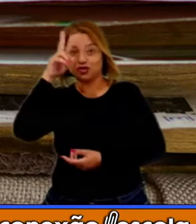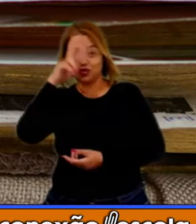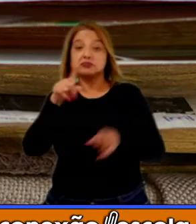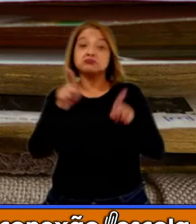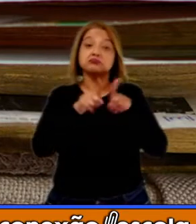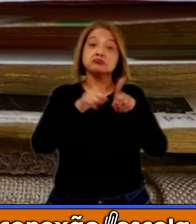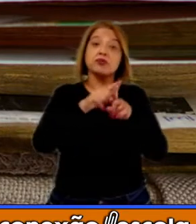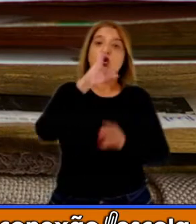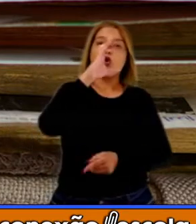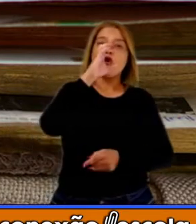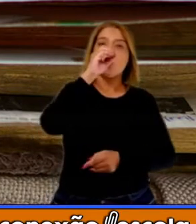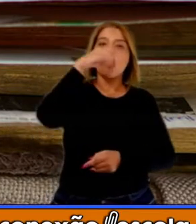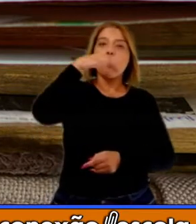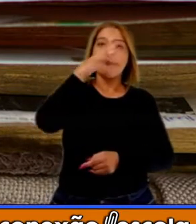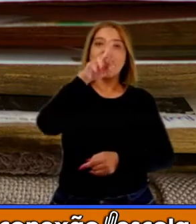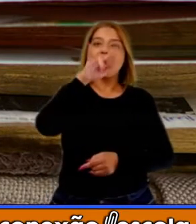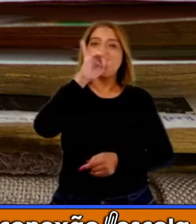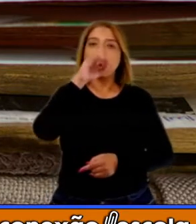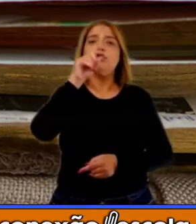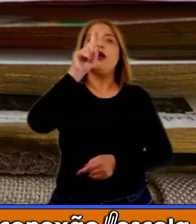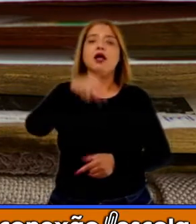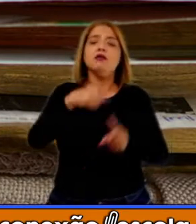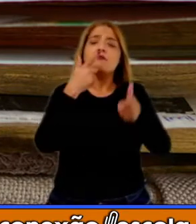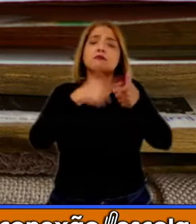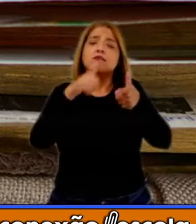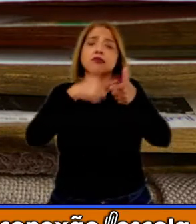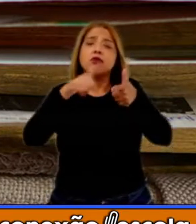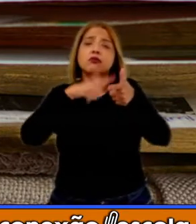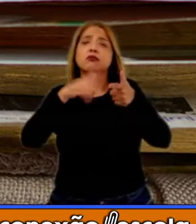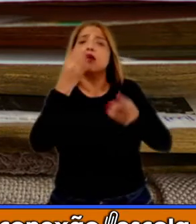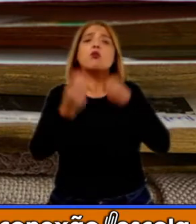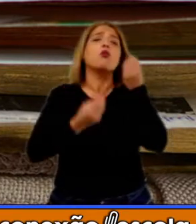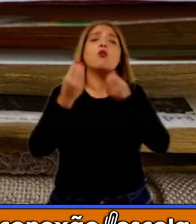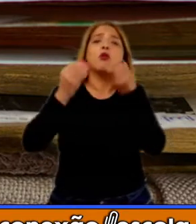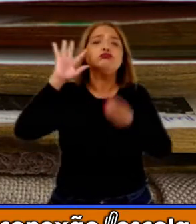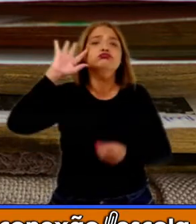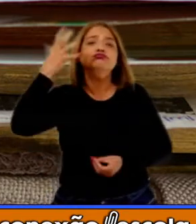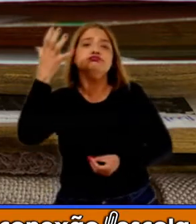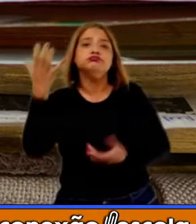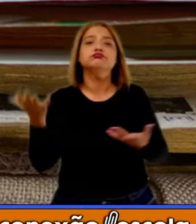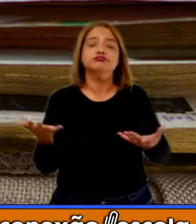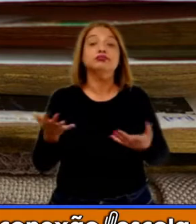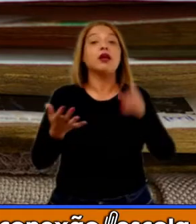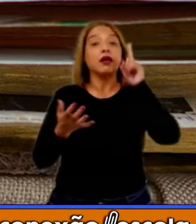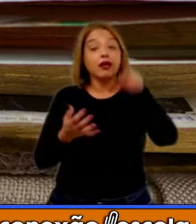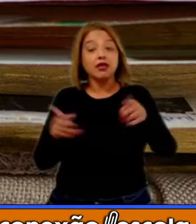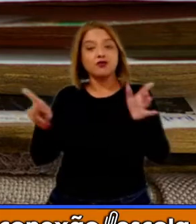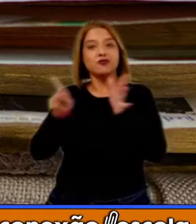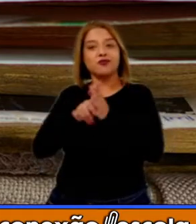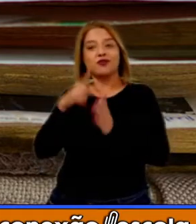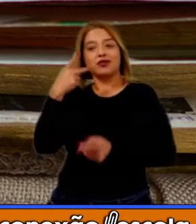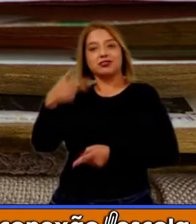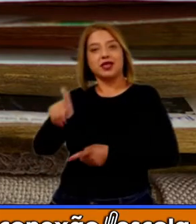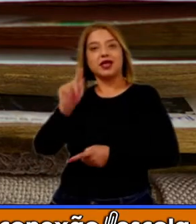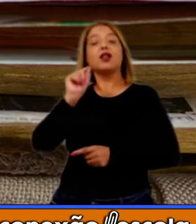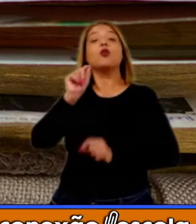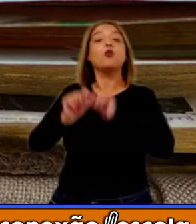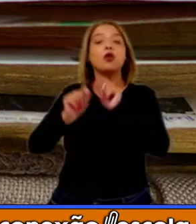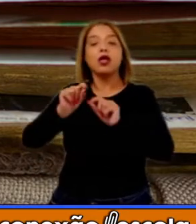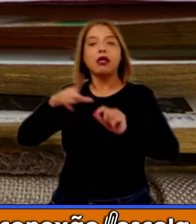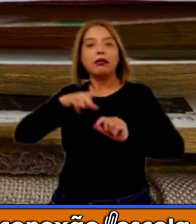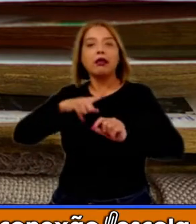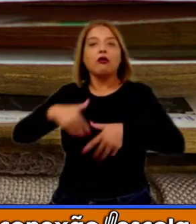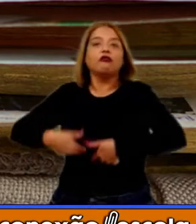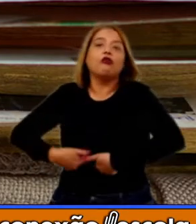que é a situação-problema. Qual que é a situação-problema desse conto? É a fome da Dona Onça. Ela queria dar um